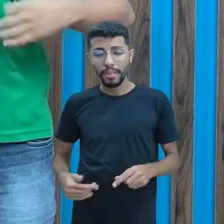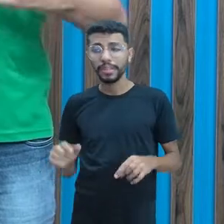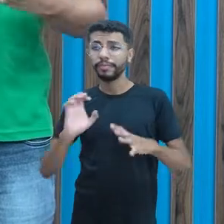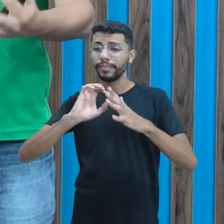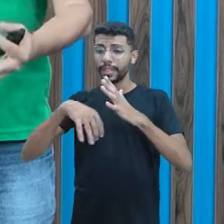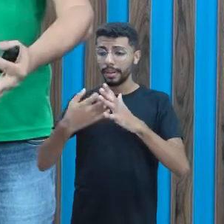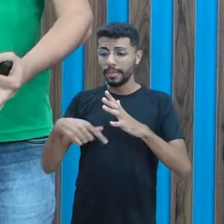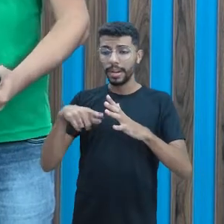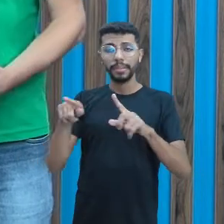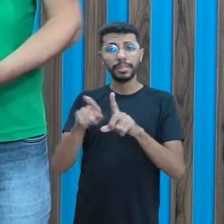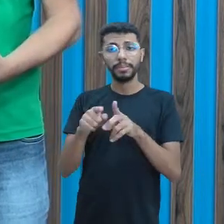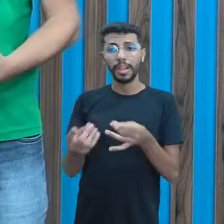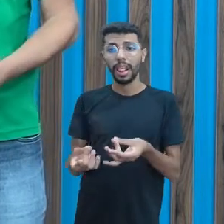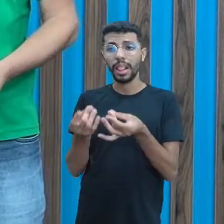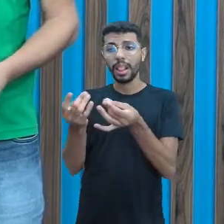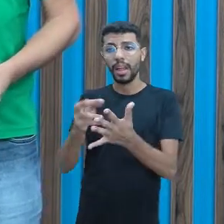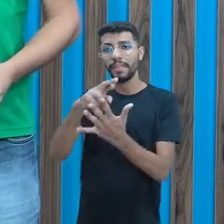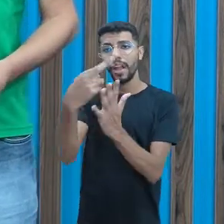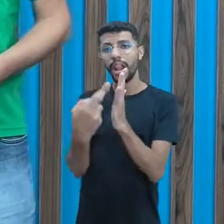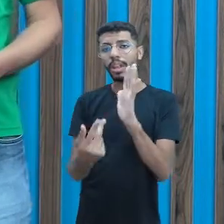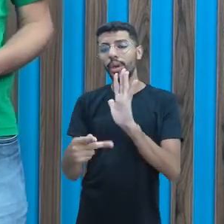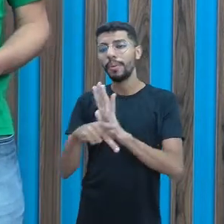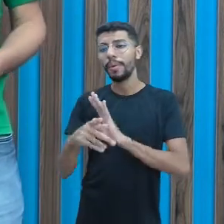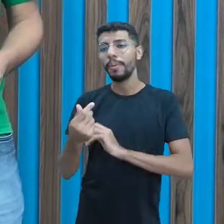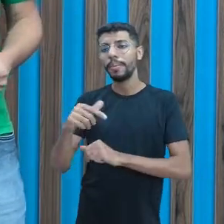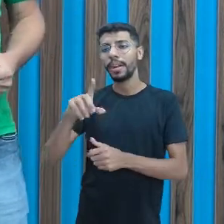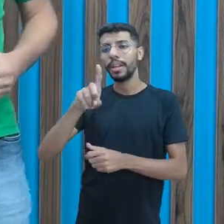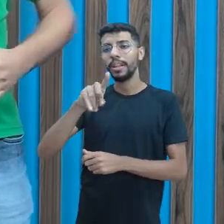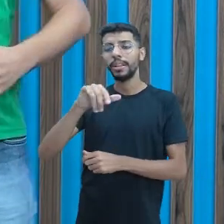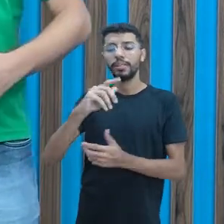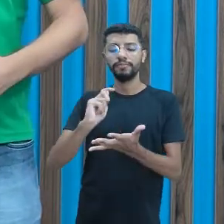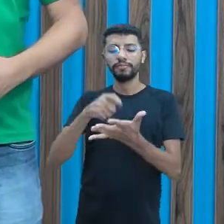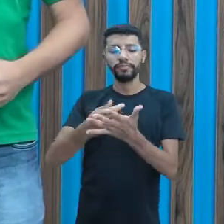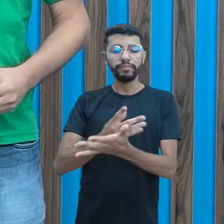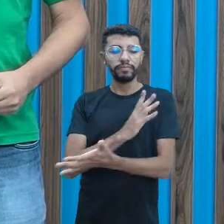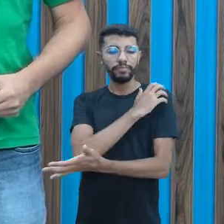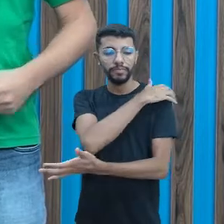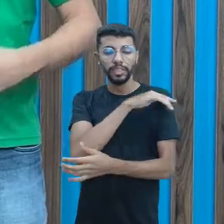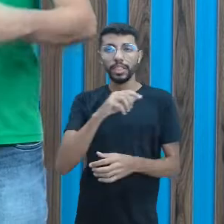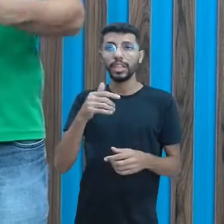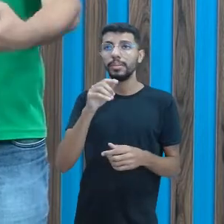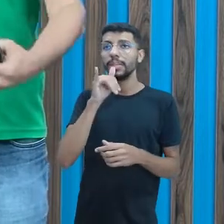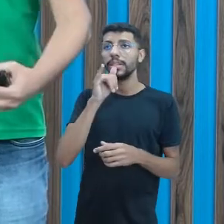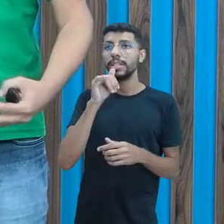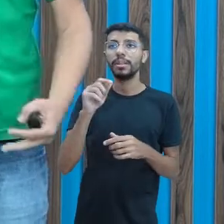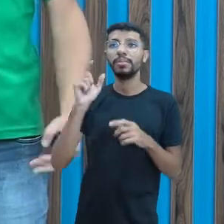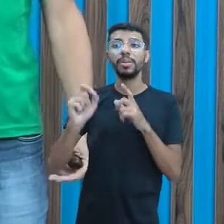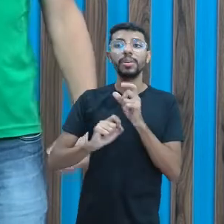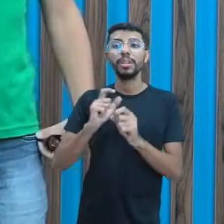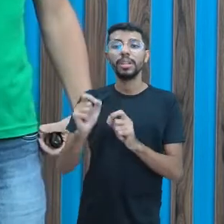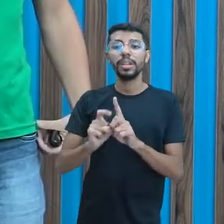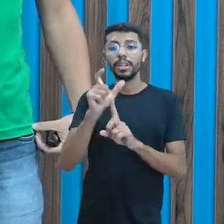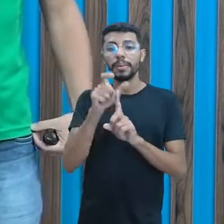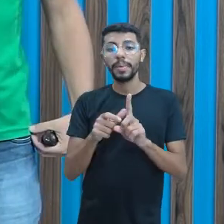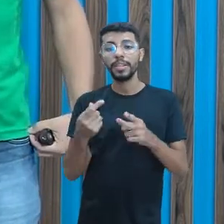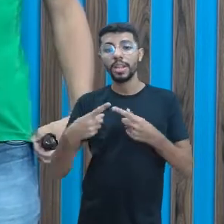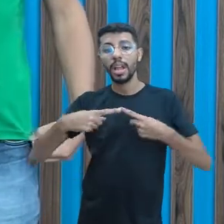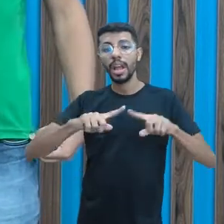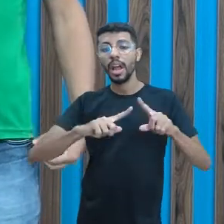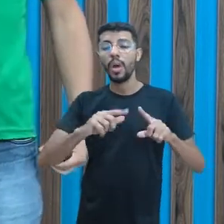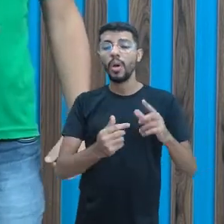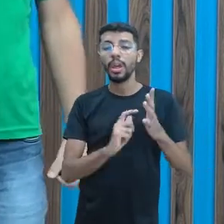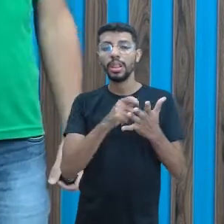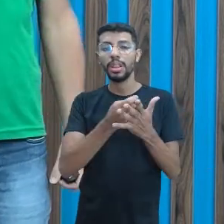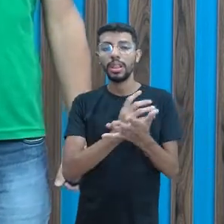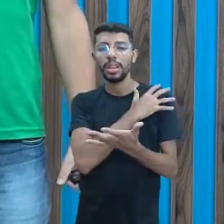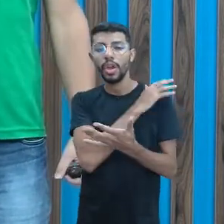inclusive entregavam relatórios à ditadura, com o nome de funcionários que eram contra a ditadura, ou que questionavam, ou que queriam fazer greves.